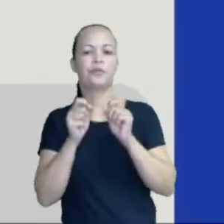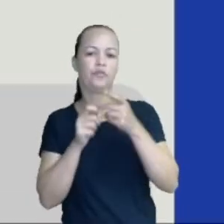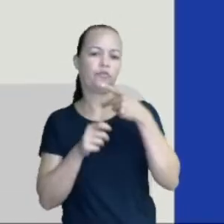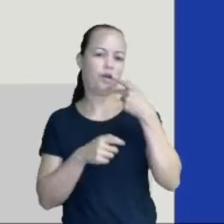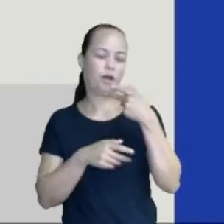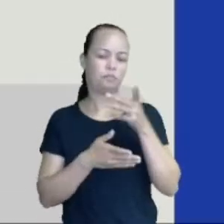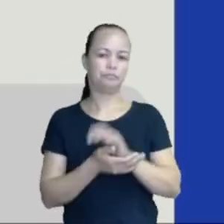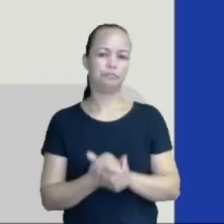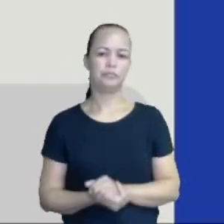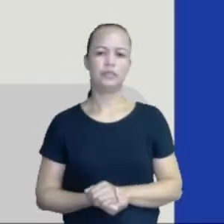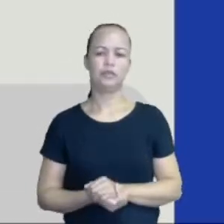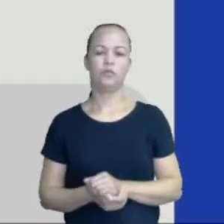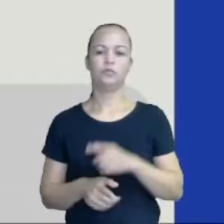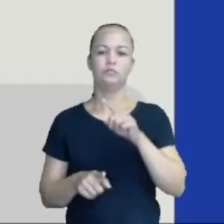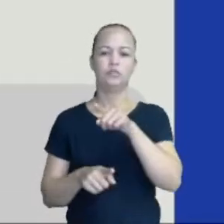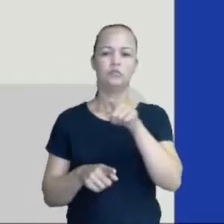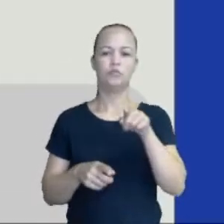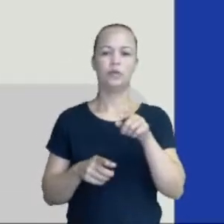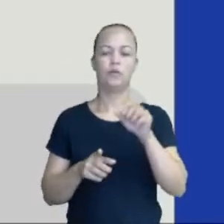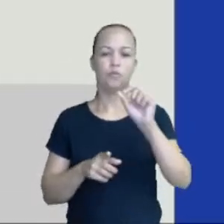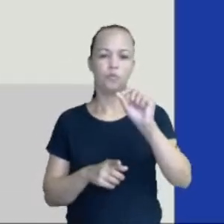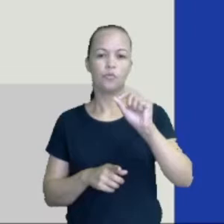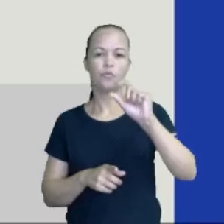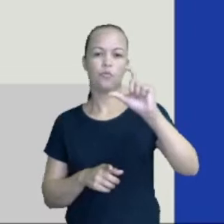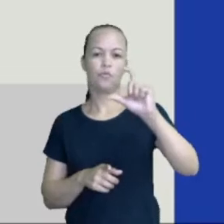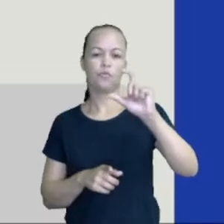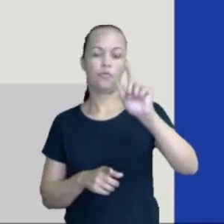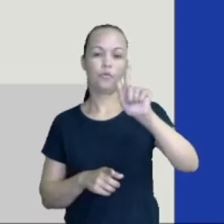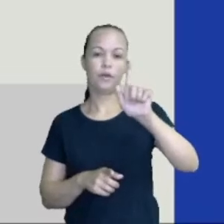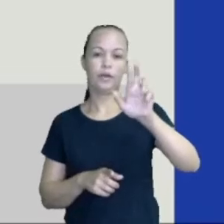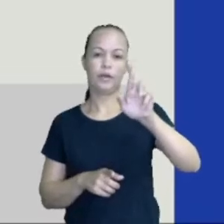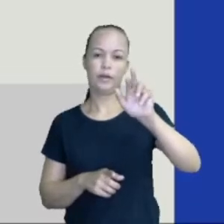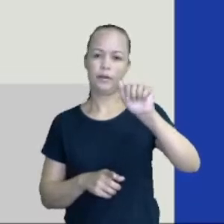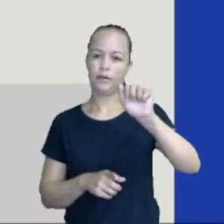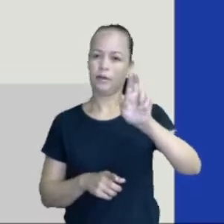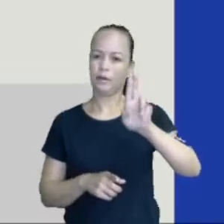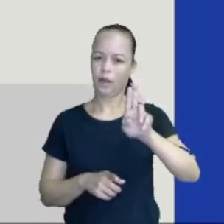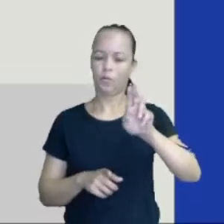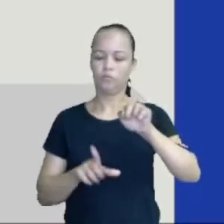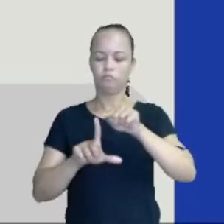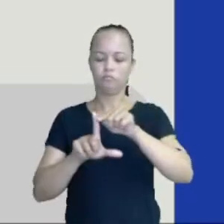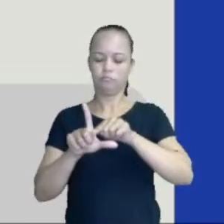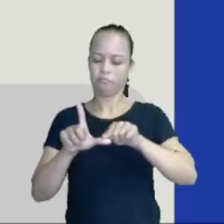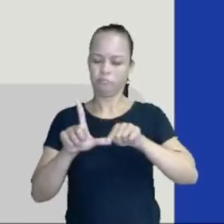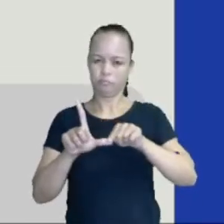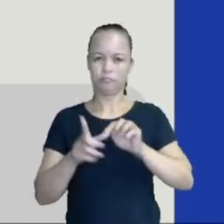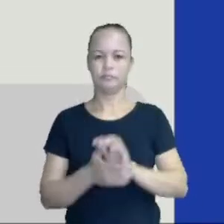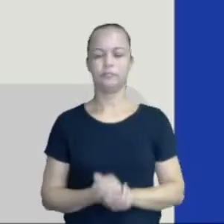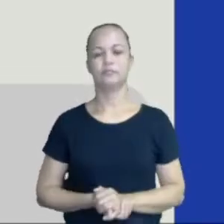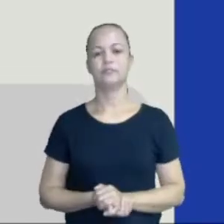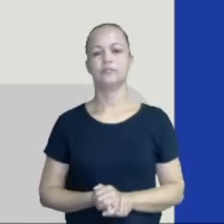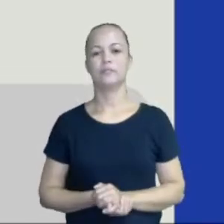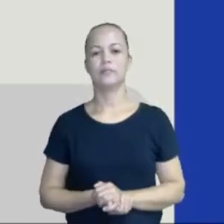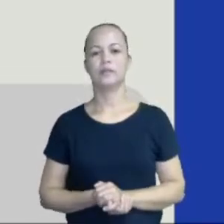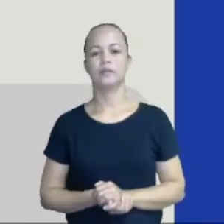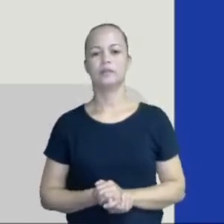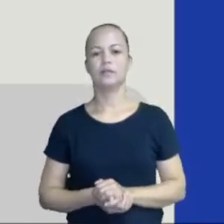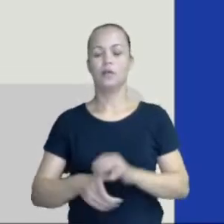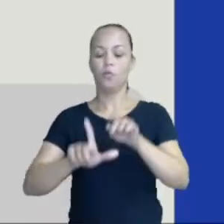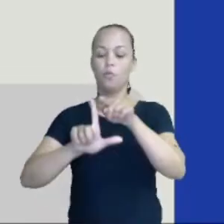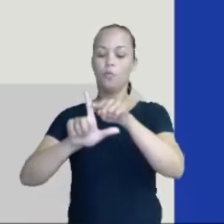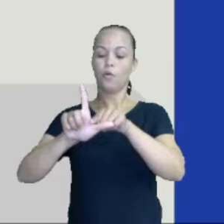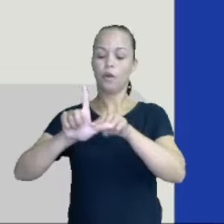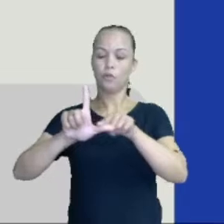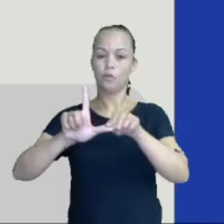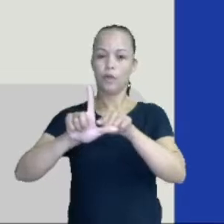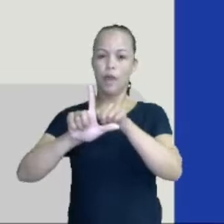para o valor do grau daquele ângulo, ok? E aí, vamos à primeira representação. O ângulo reto, ele